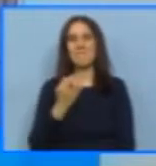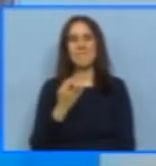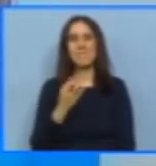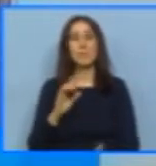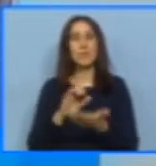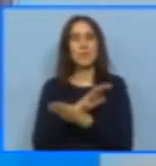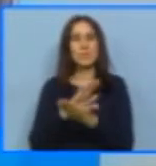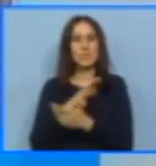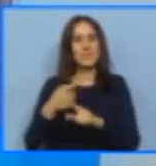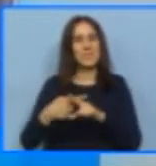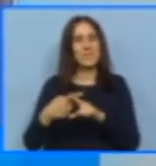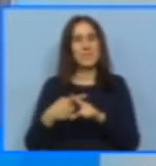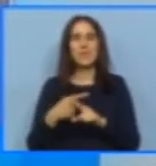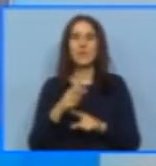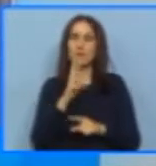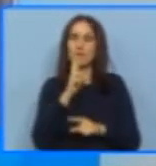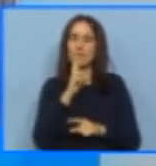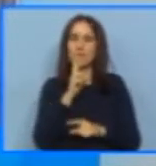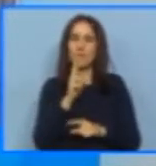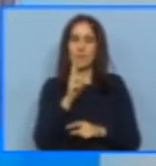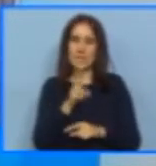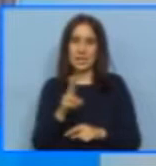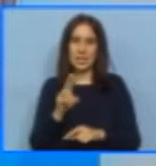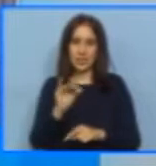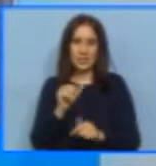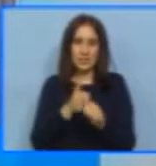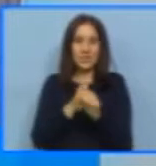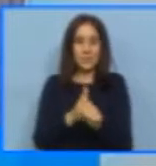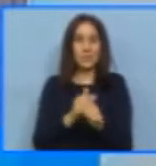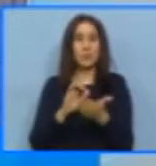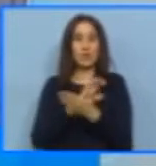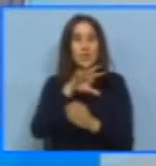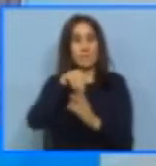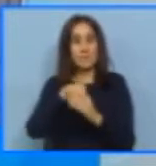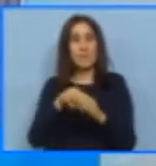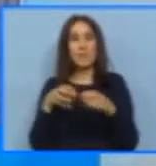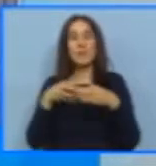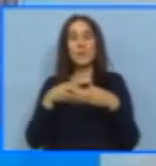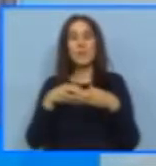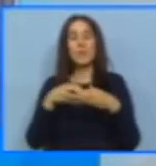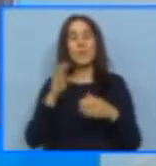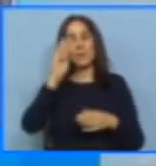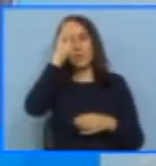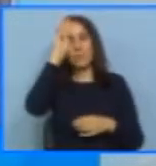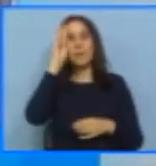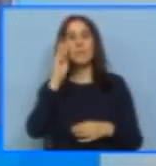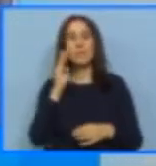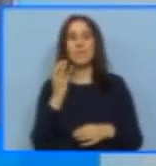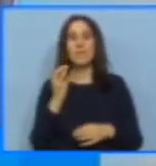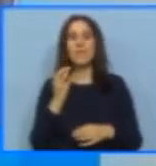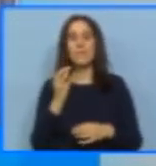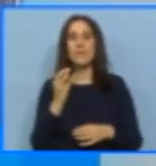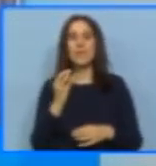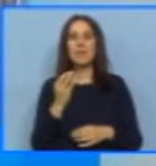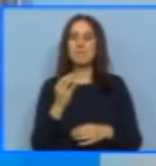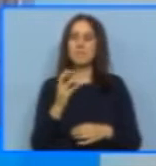dos jornalistas, dos vaticanistas, portanto, dos jornalistas que viajam, que integram a comitiva do Papa, pelo interesse de Fátima, que de resto já me falaram